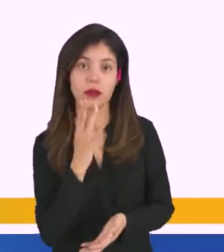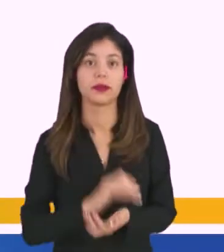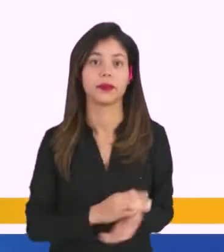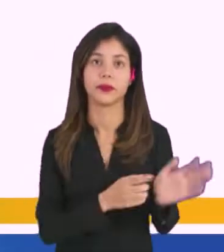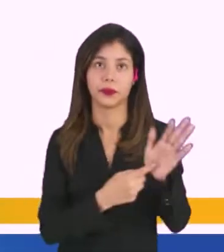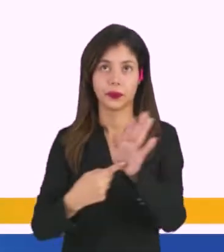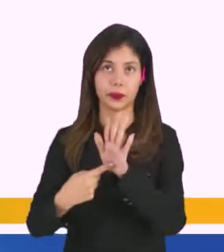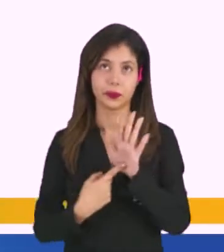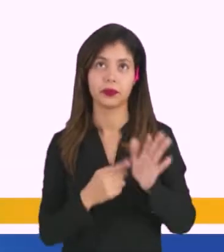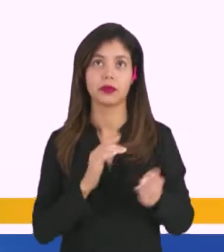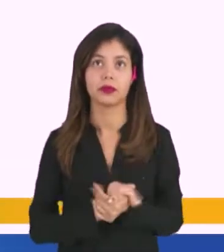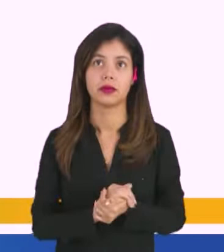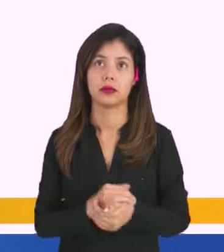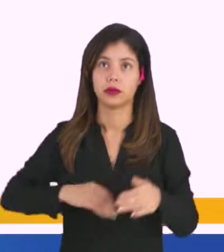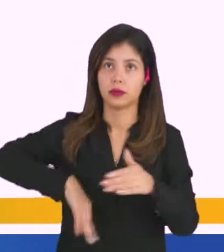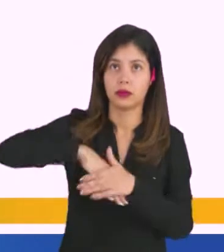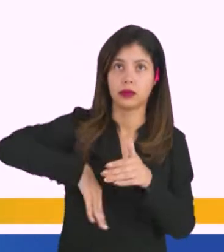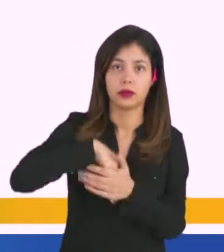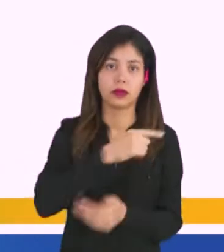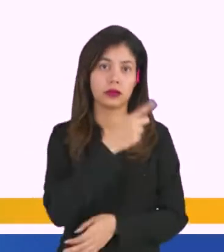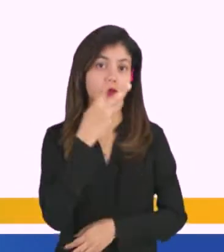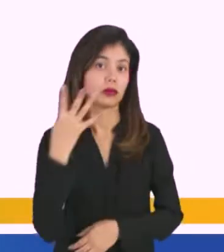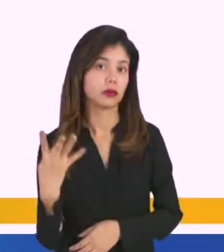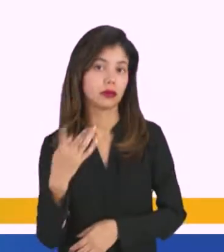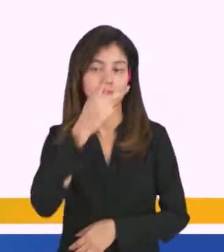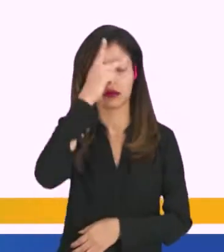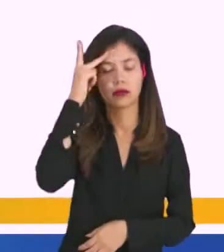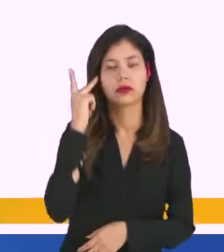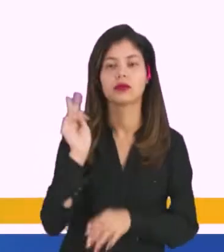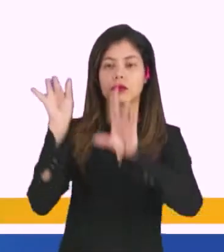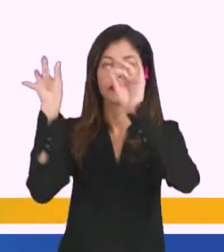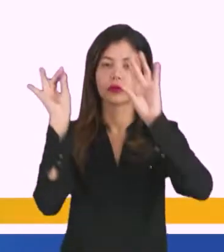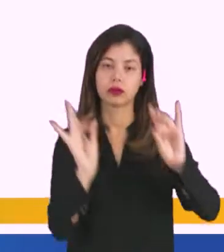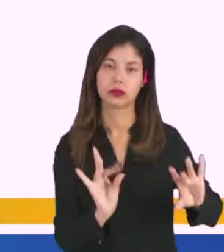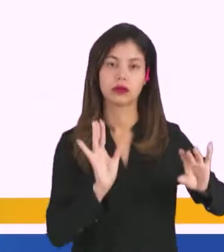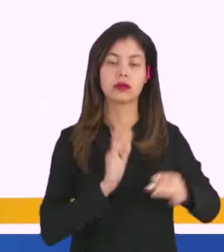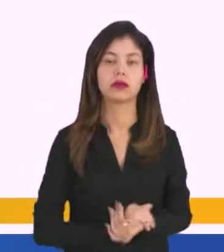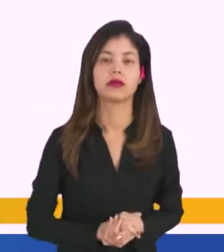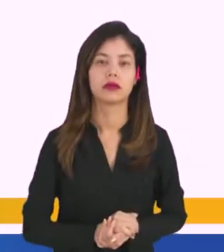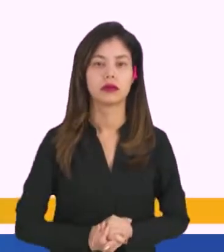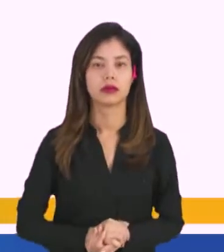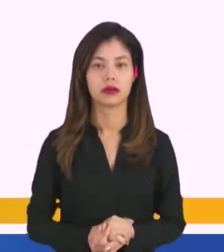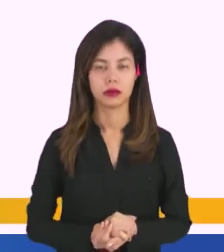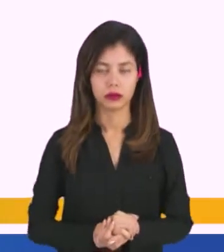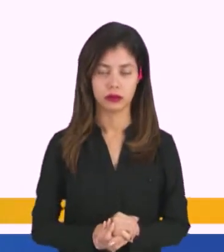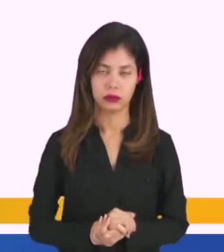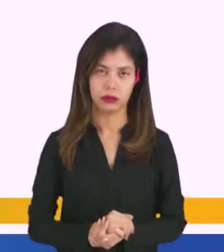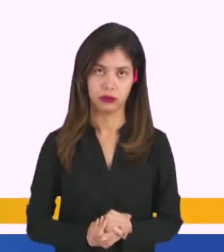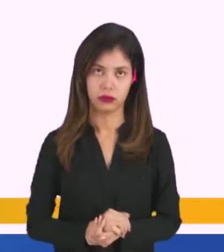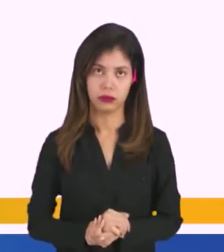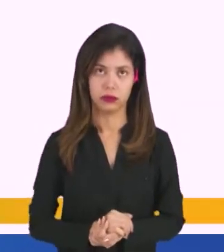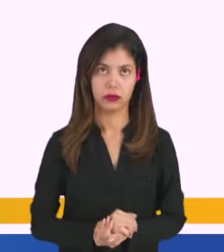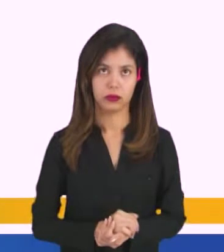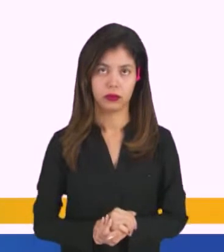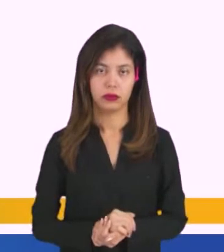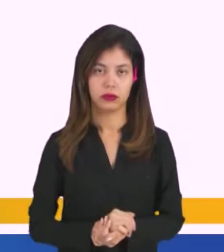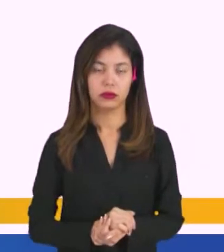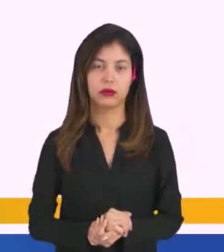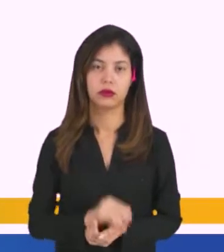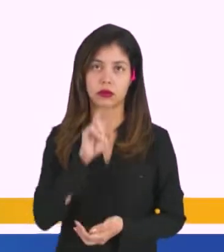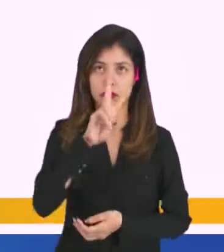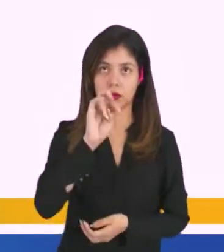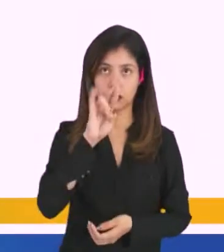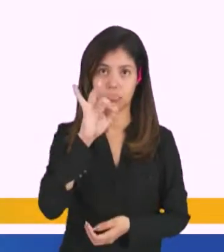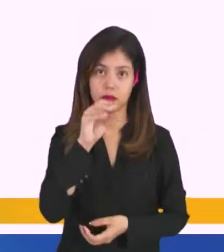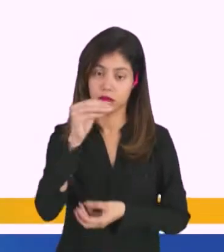né? Os times de futebol e as quantidades de torcedores seriam essas